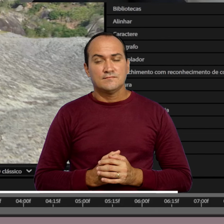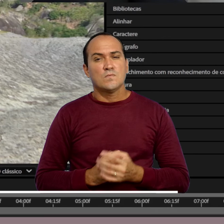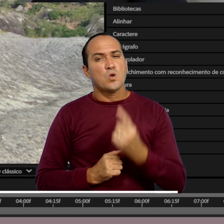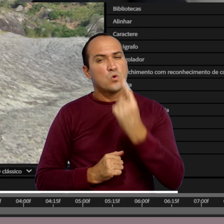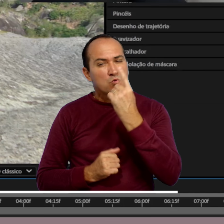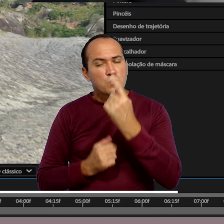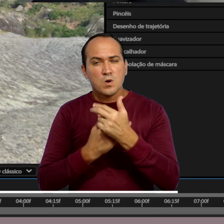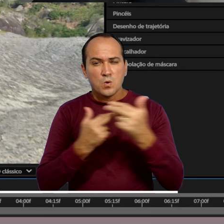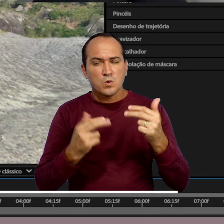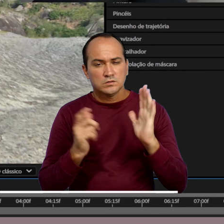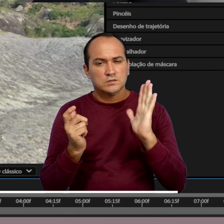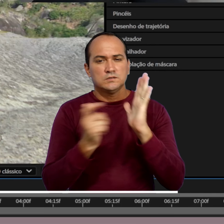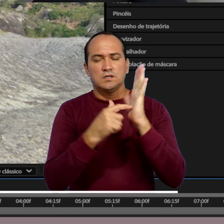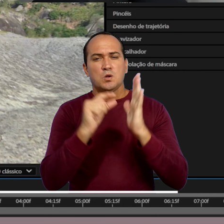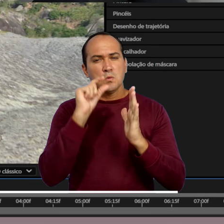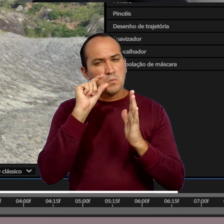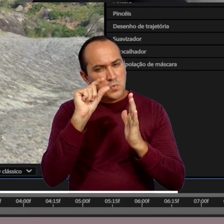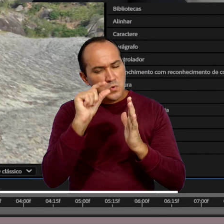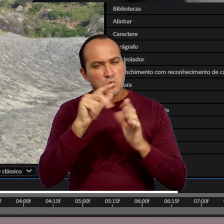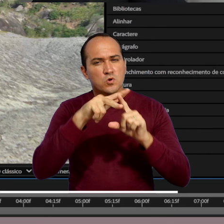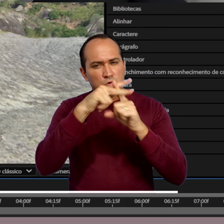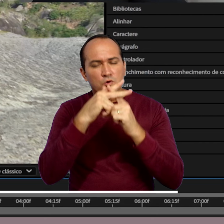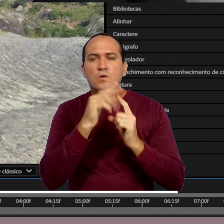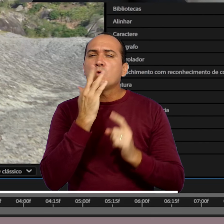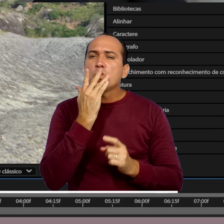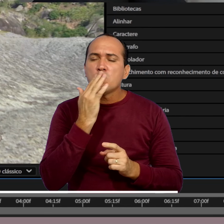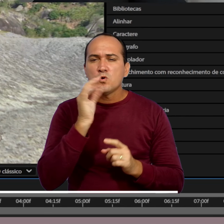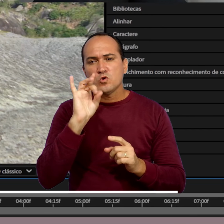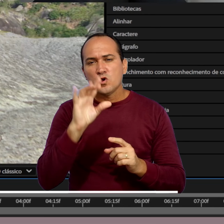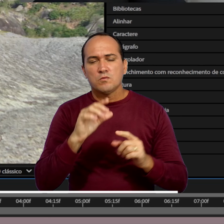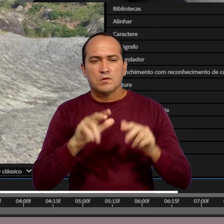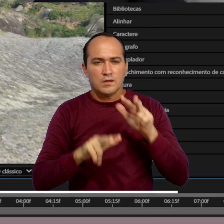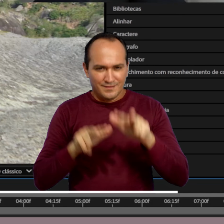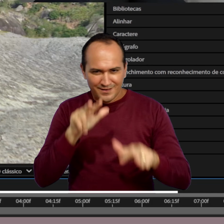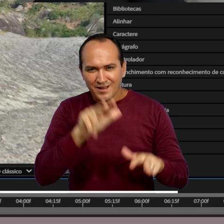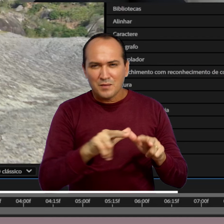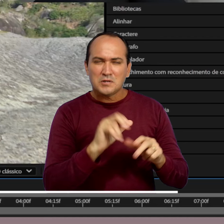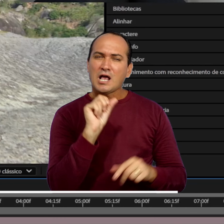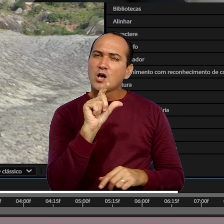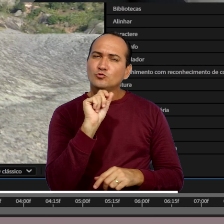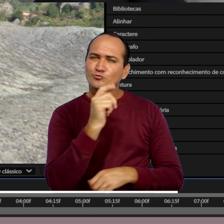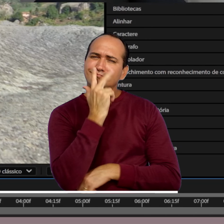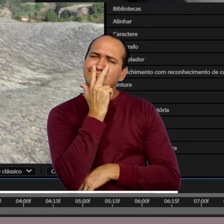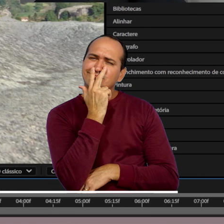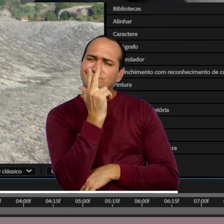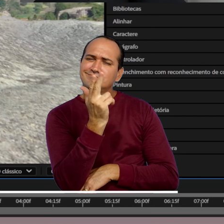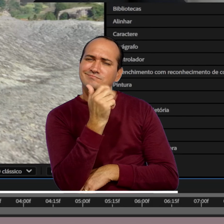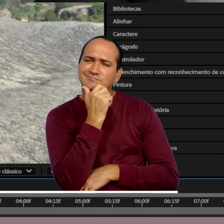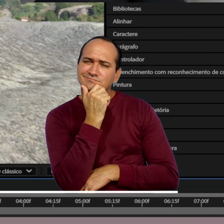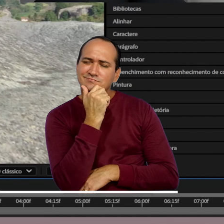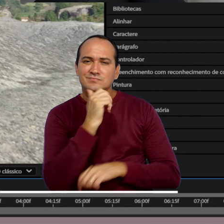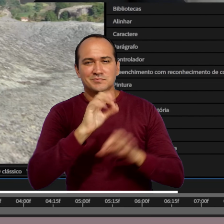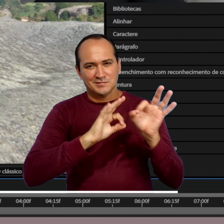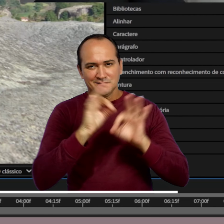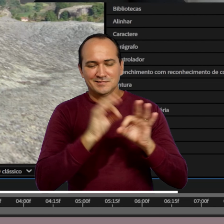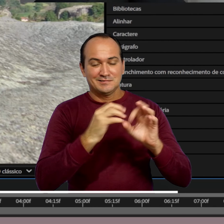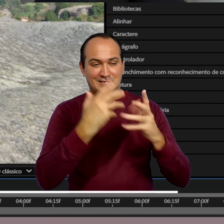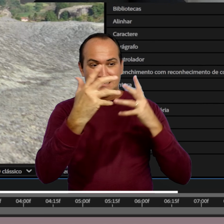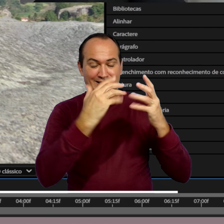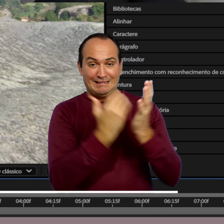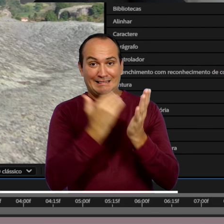Pronto. Só tem mais uma coisinha, eu vou aplicar um pouquinho de nada de correção de cor aqui, só porque o nosso calanguinho está um pouco azul, certo? Opa,